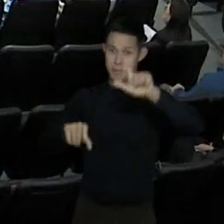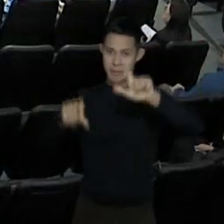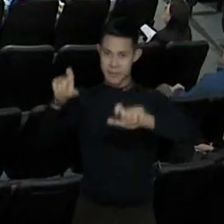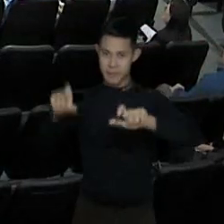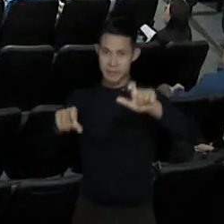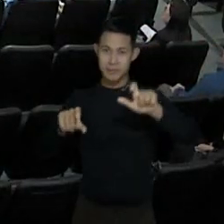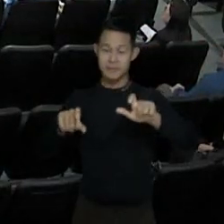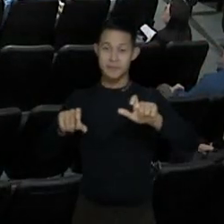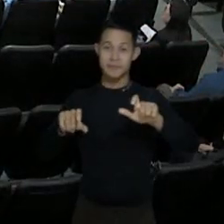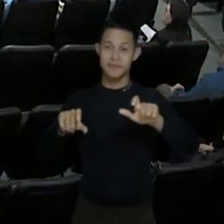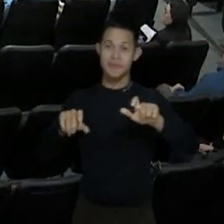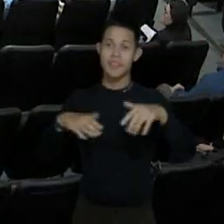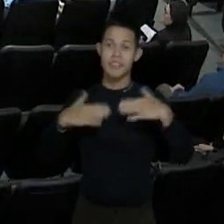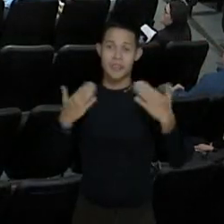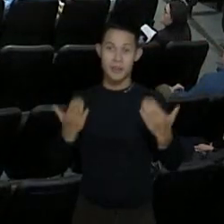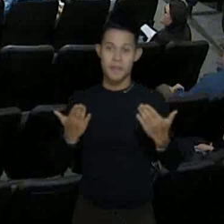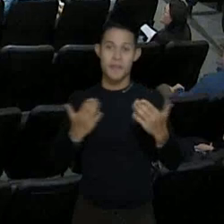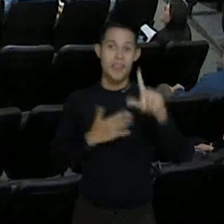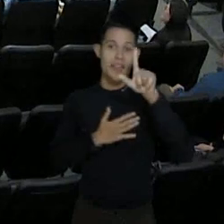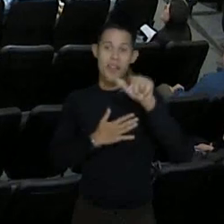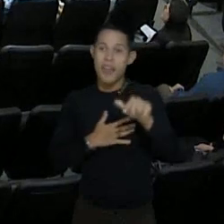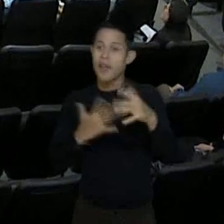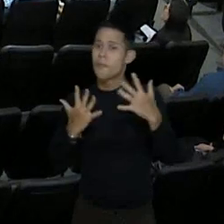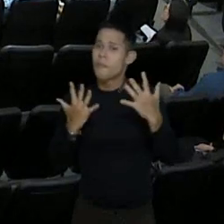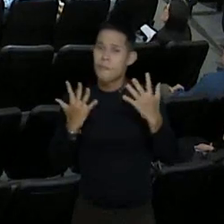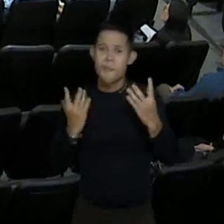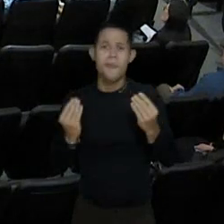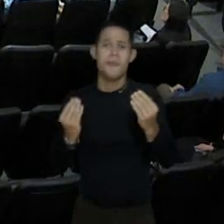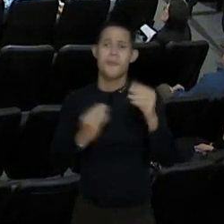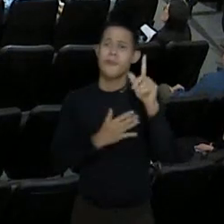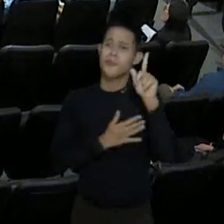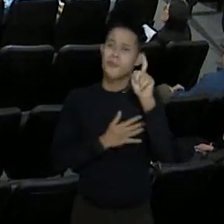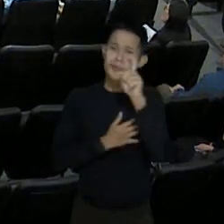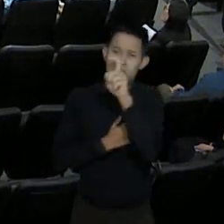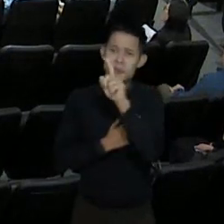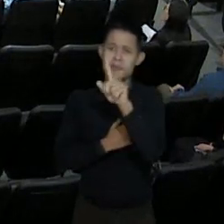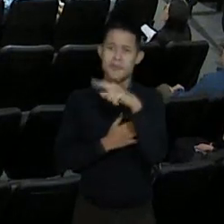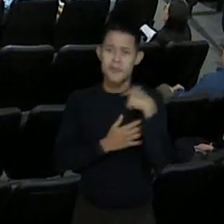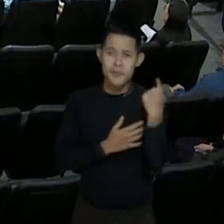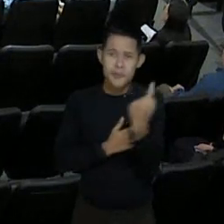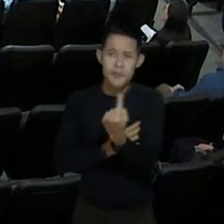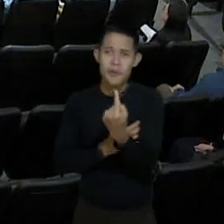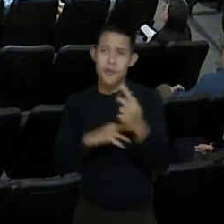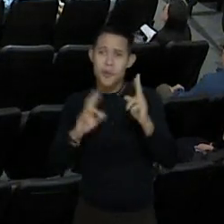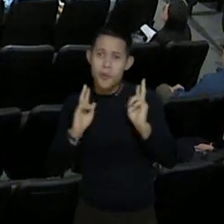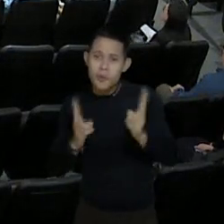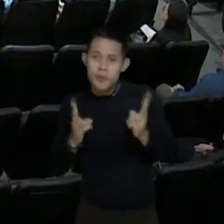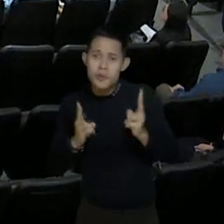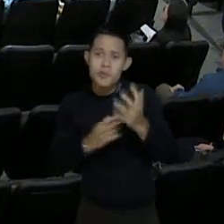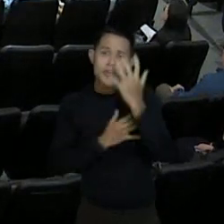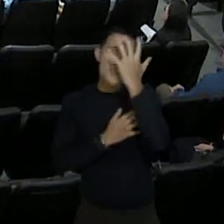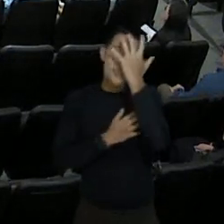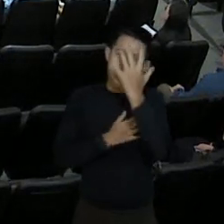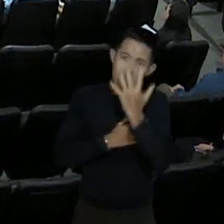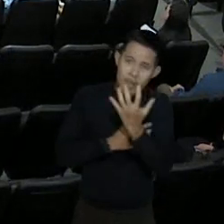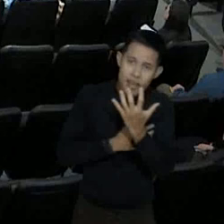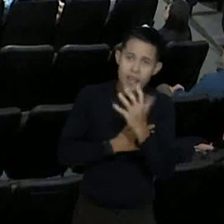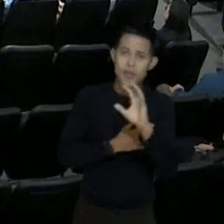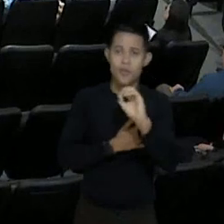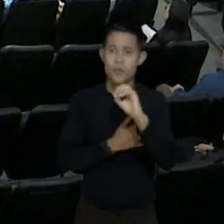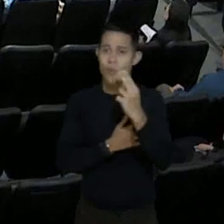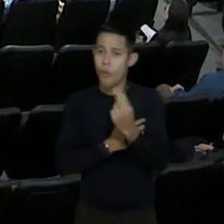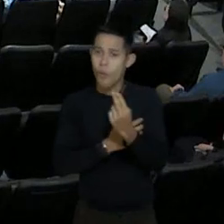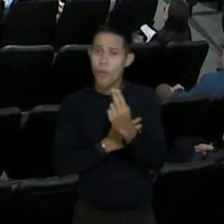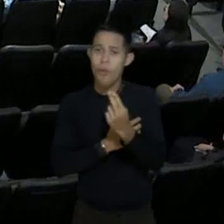eh gente é muito difícil a gente se manter sério ou a gente de se manter inacessível